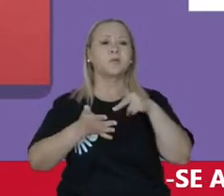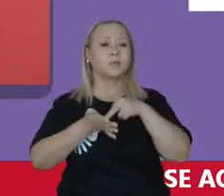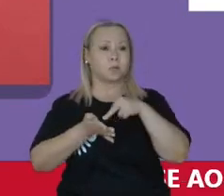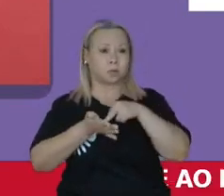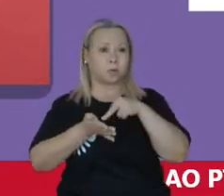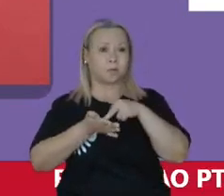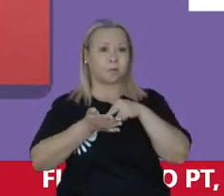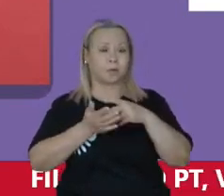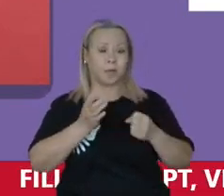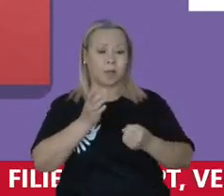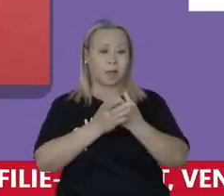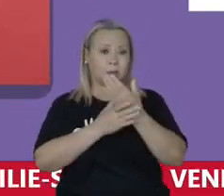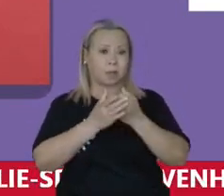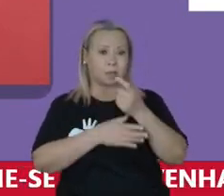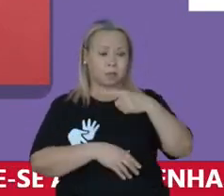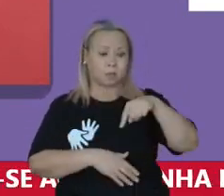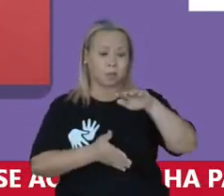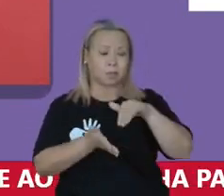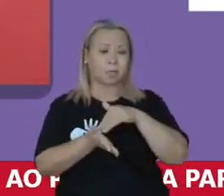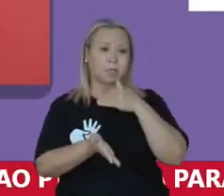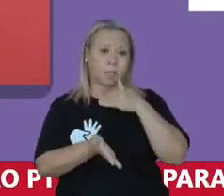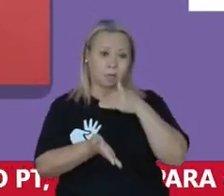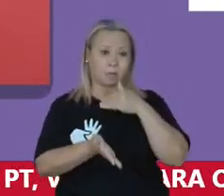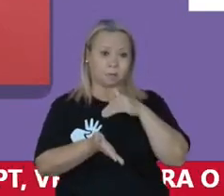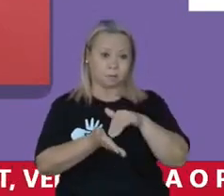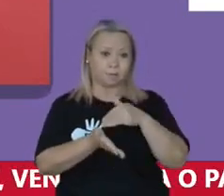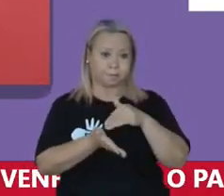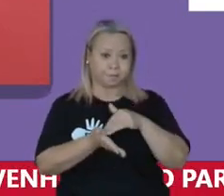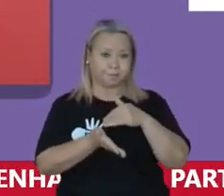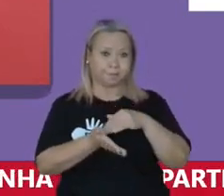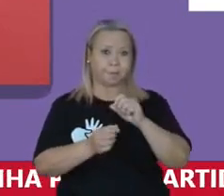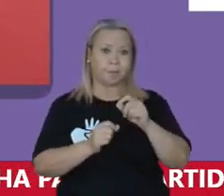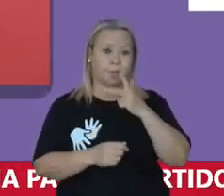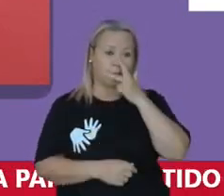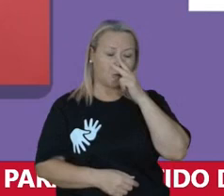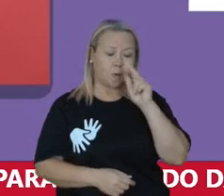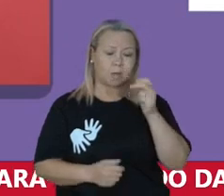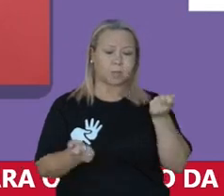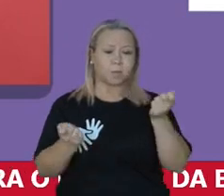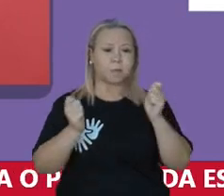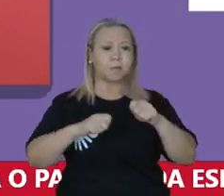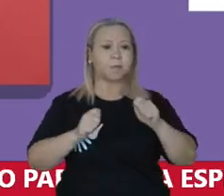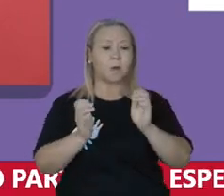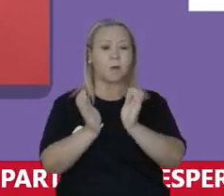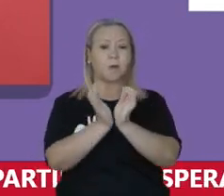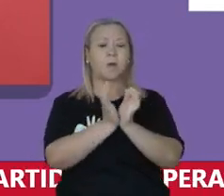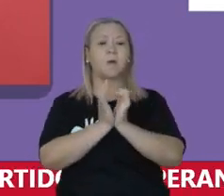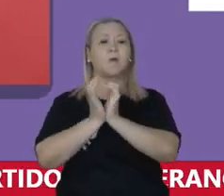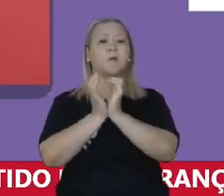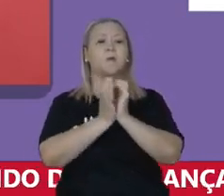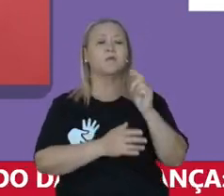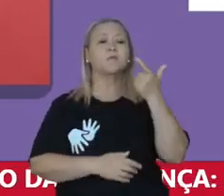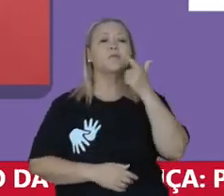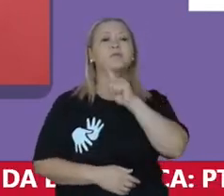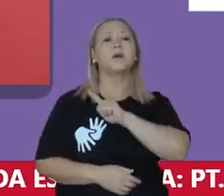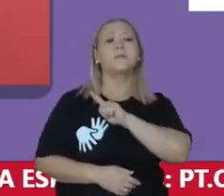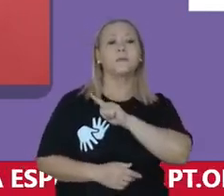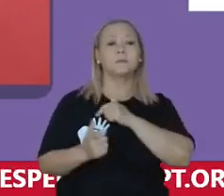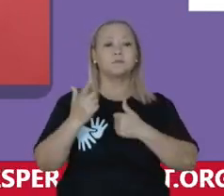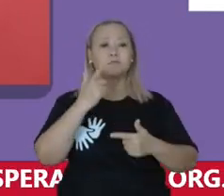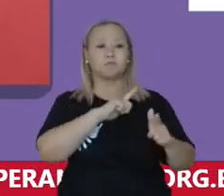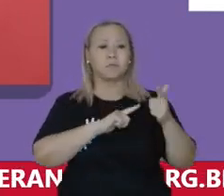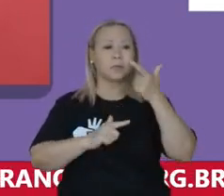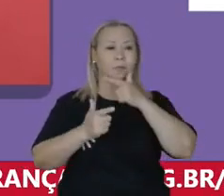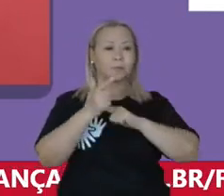verdade, a criação desta secretaria. Eu acho que ela possibilitou um conjunto de avanços para as mulheres